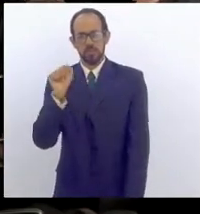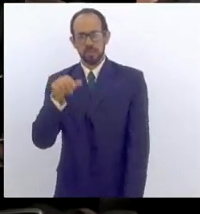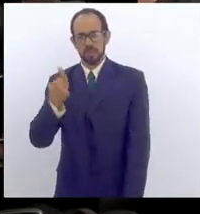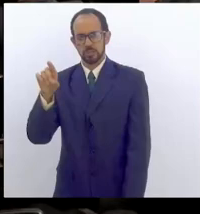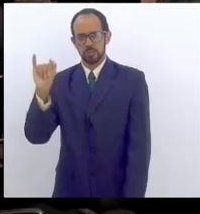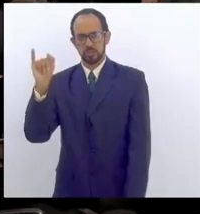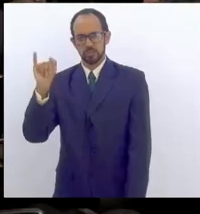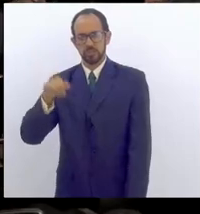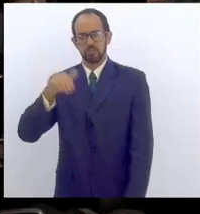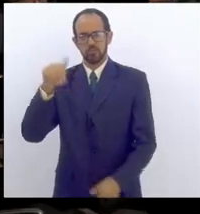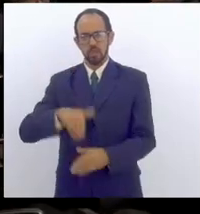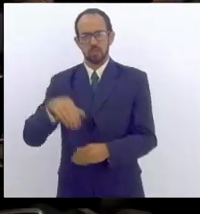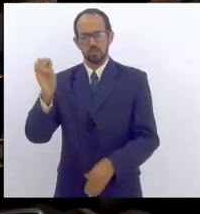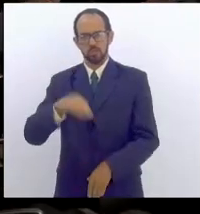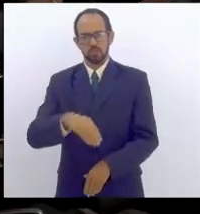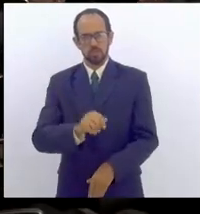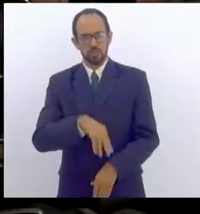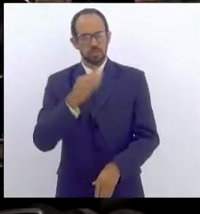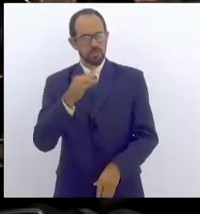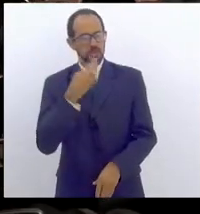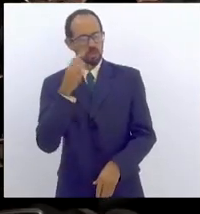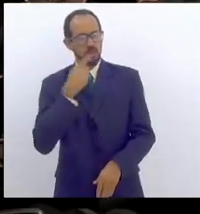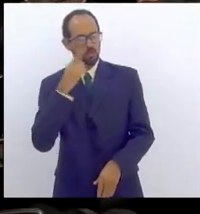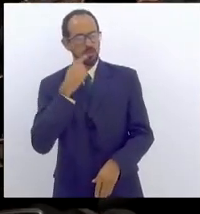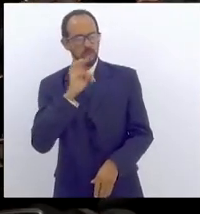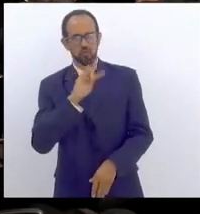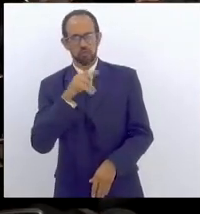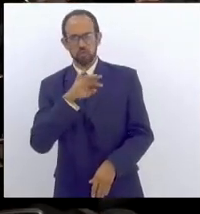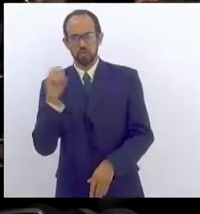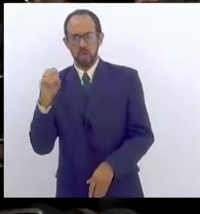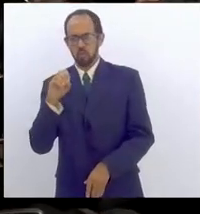sim. Deputado Tiago Gagliasso.